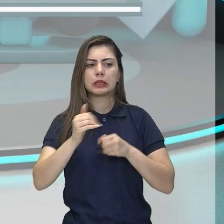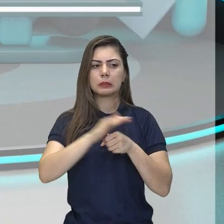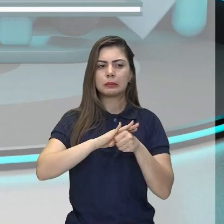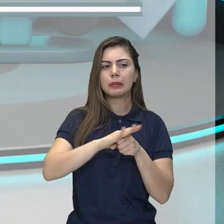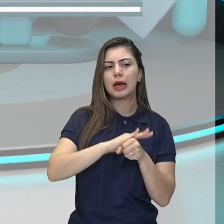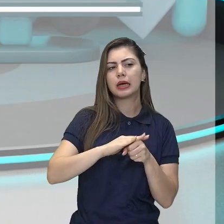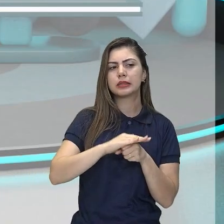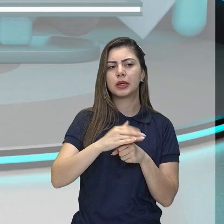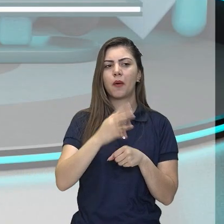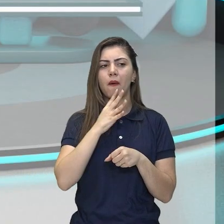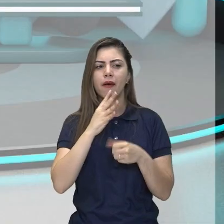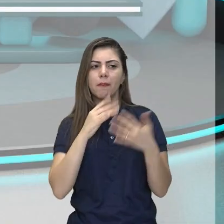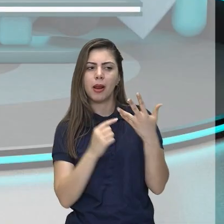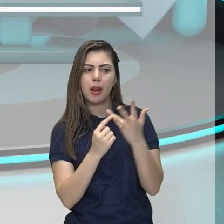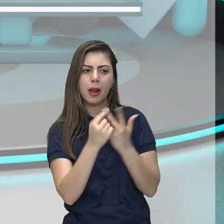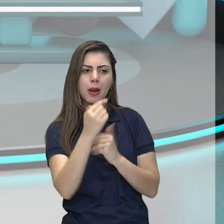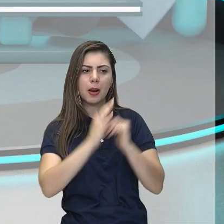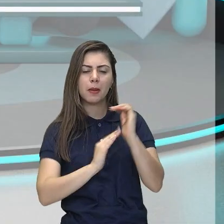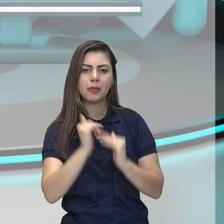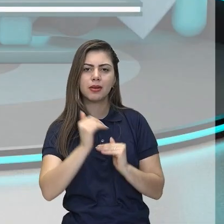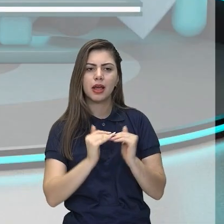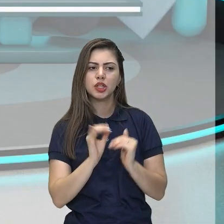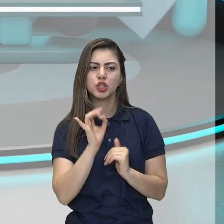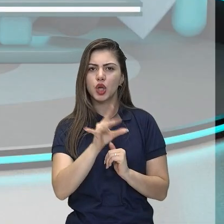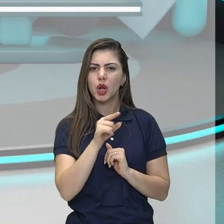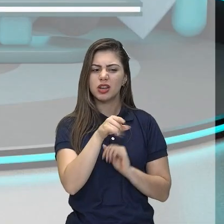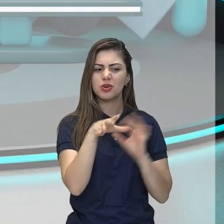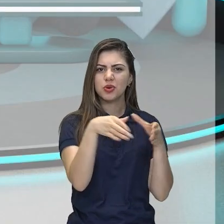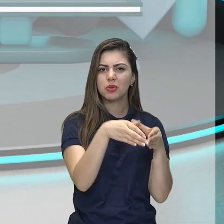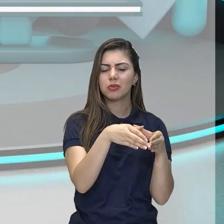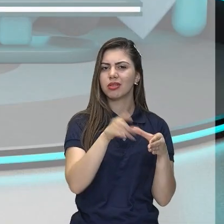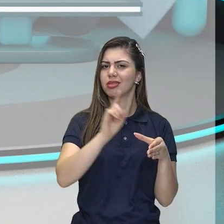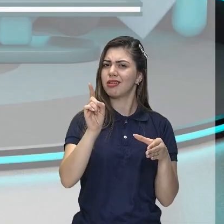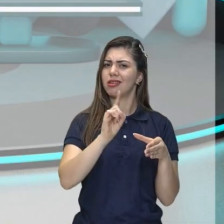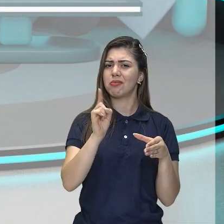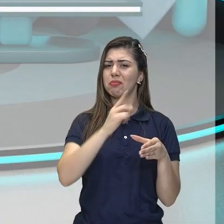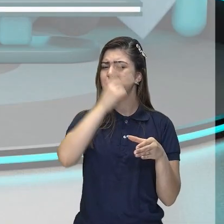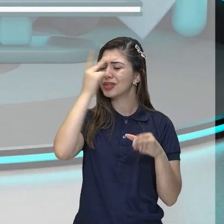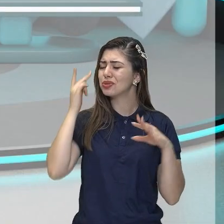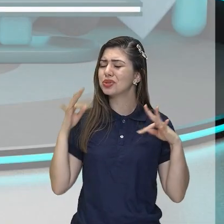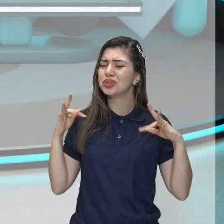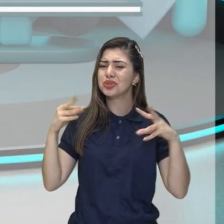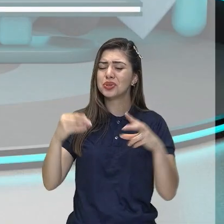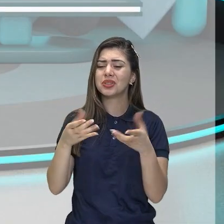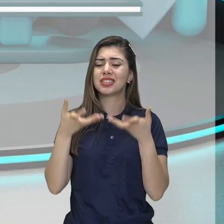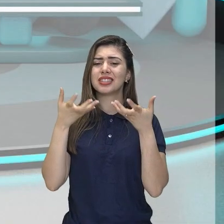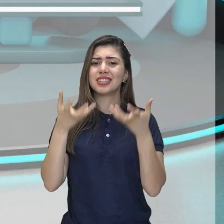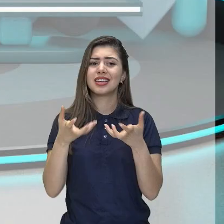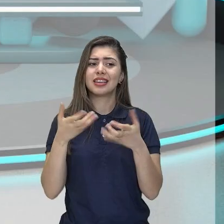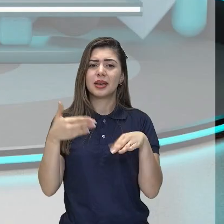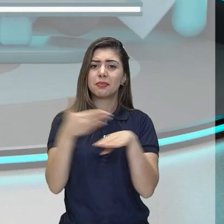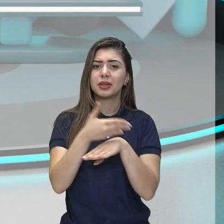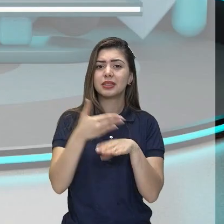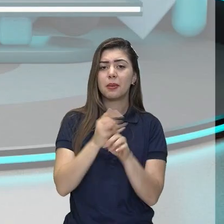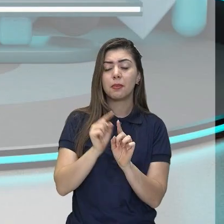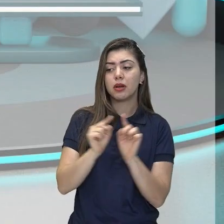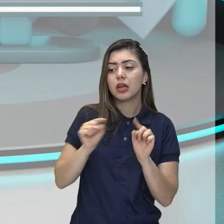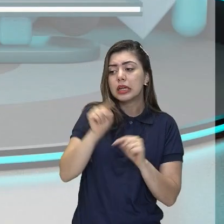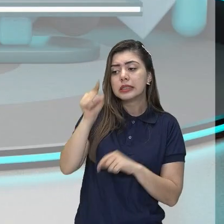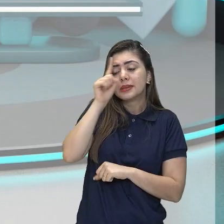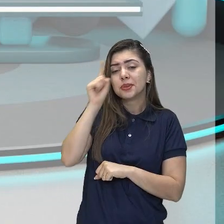muitas habilidades. Tem que ser aberto também para aqueles que querem participar, mas que não sabem ainda